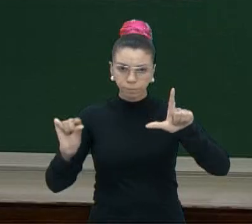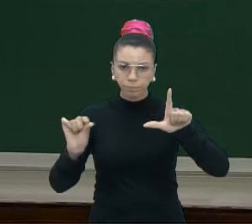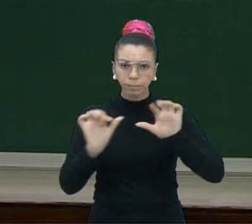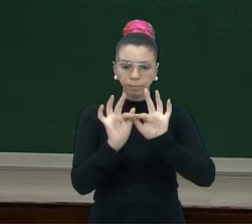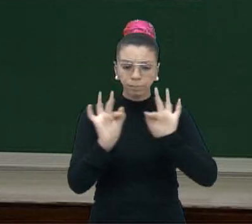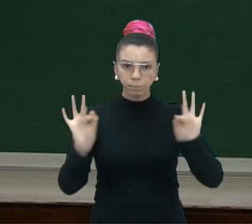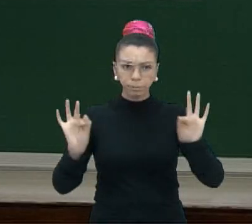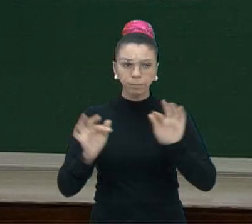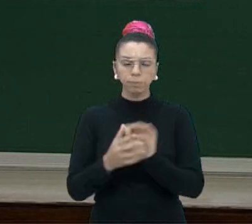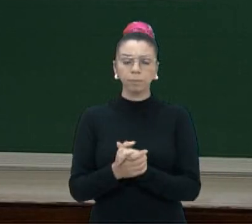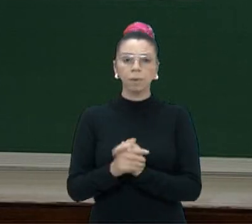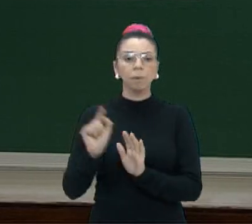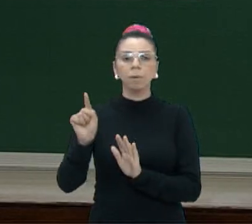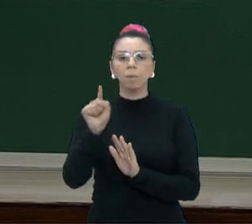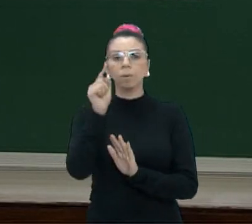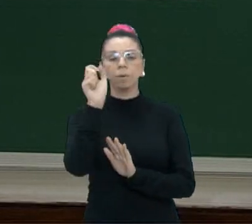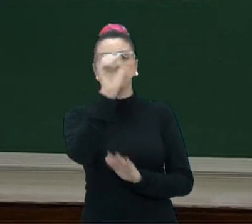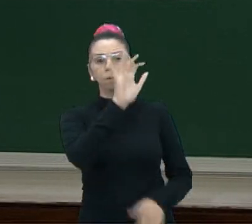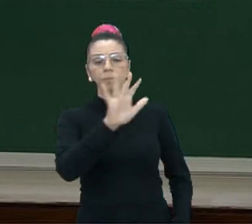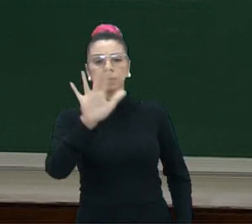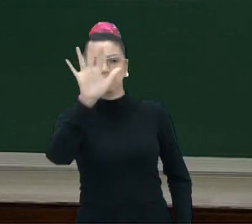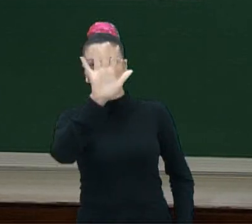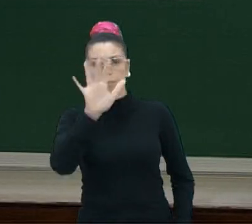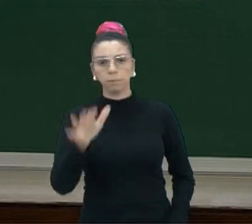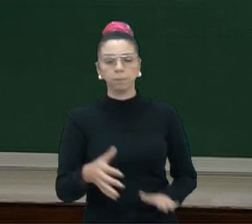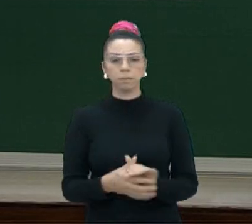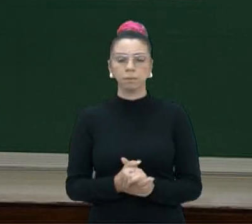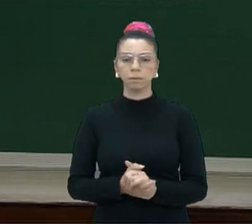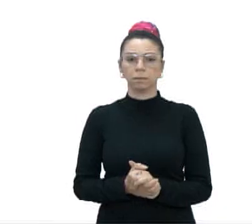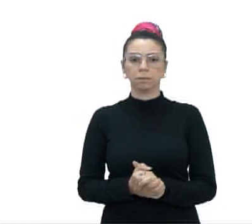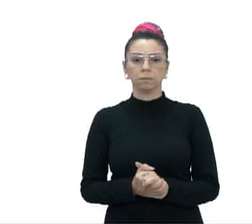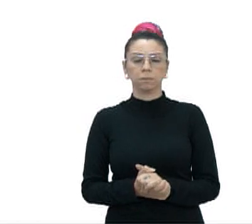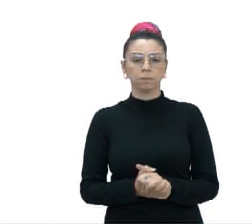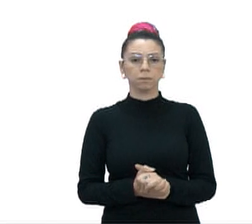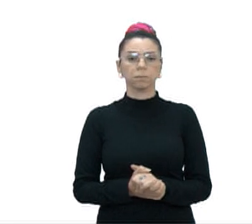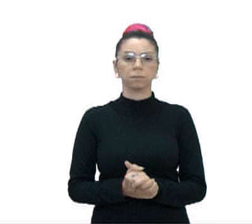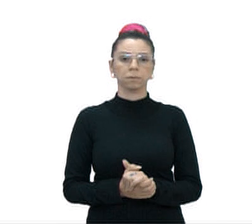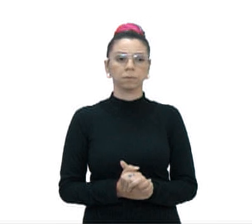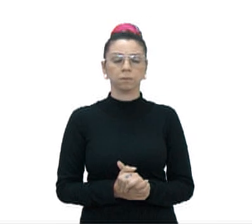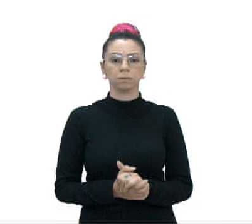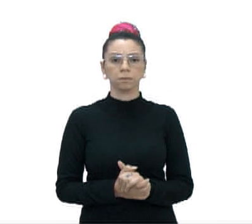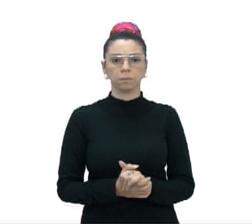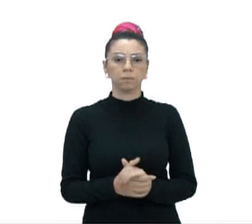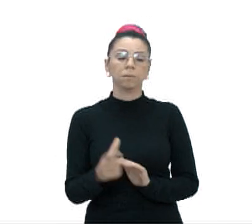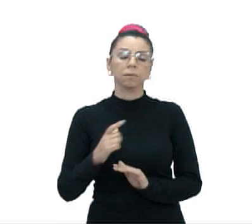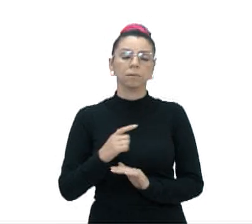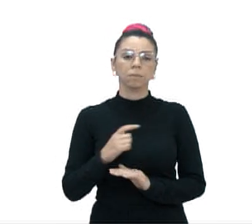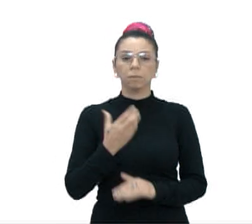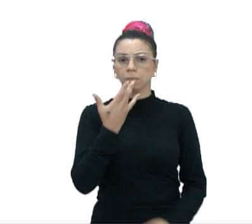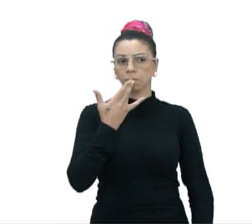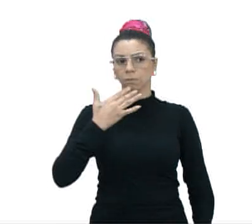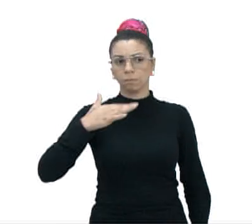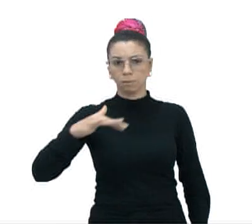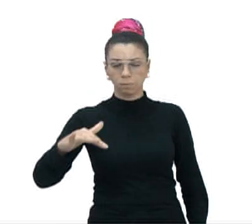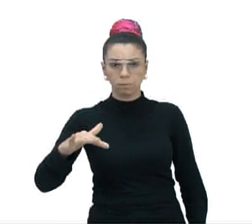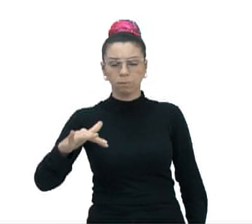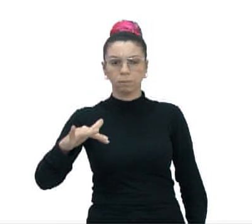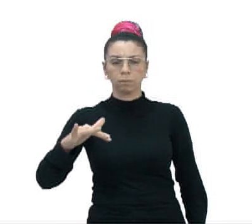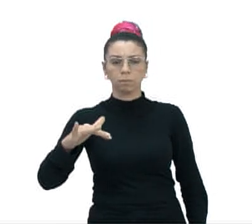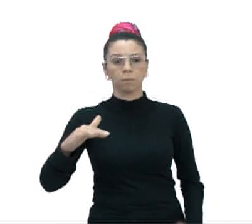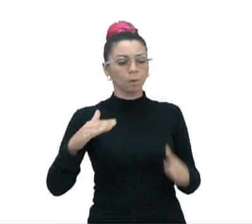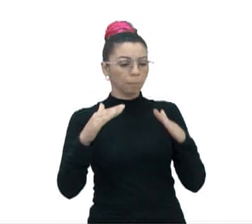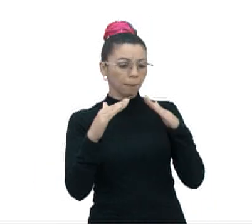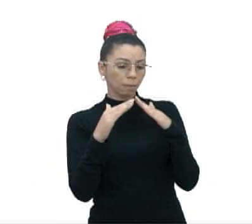imagem desta etapa do exercício. O que eu tenho aqui? Eu tenho algumas crianças, eu tenho